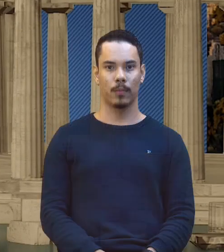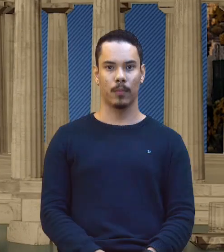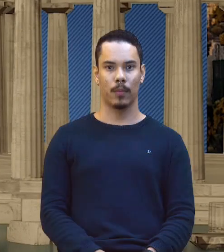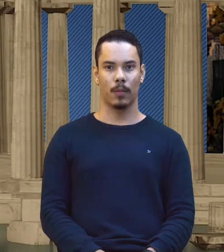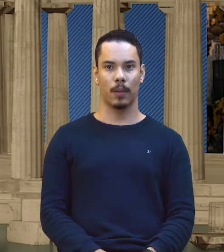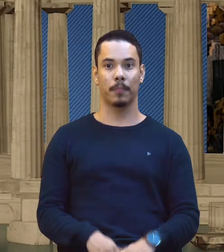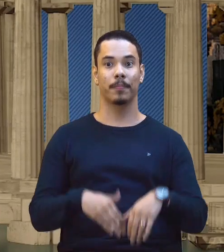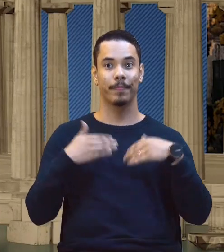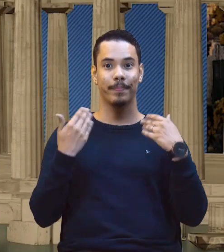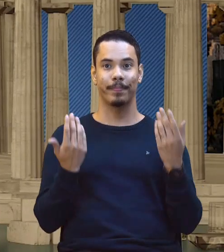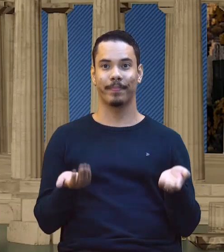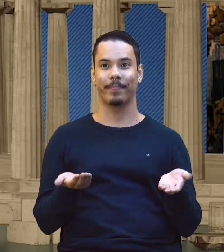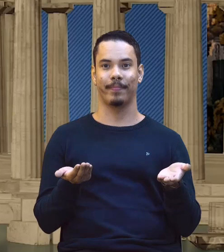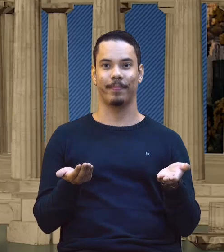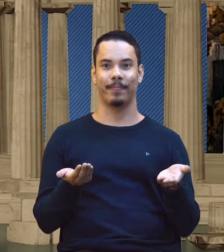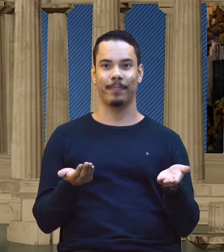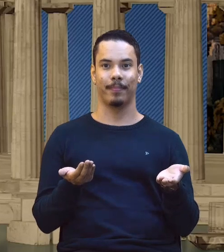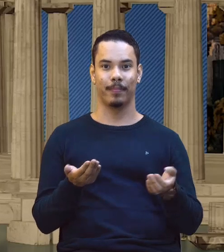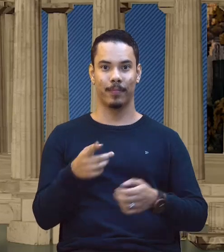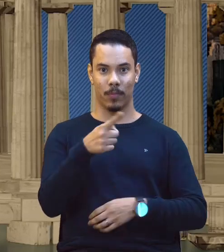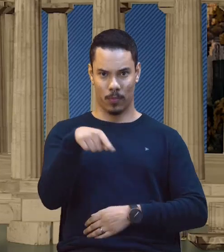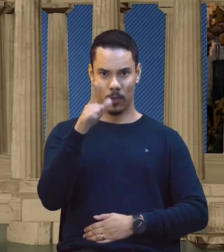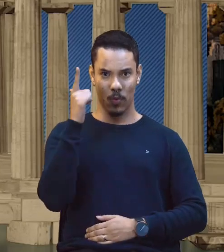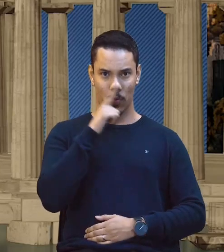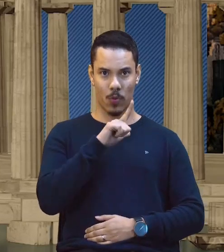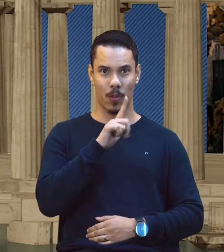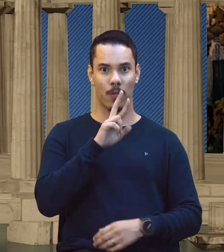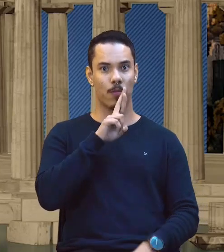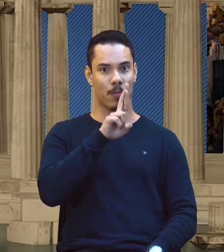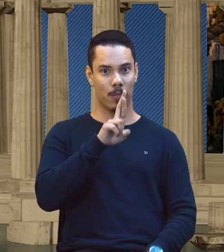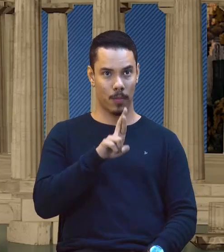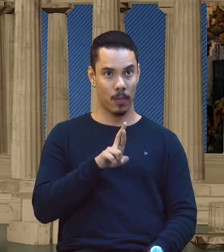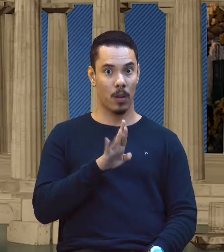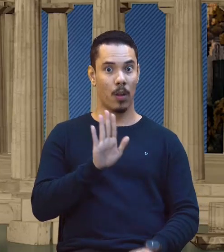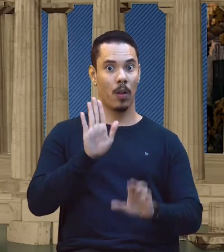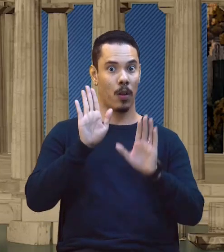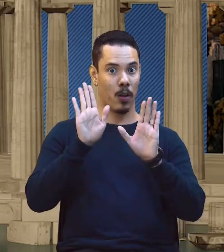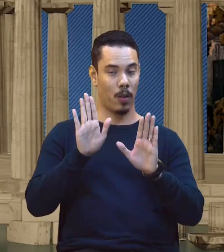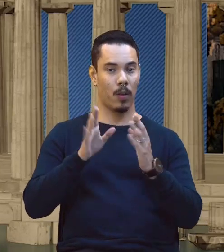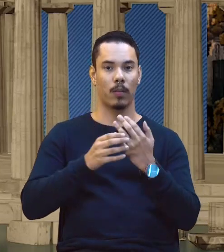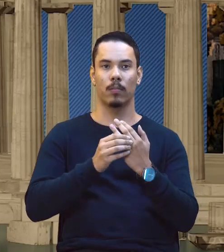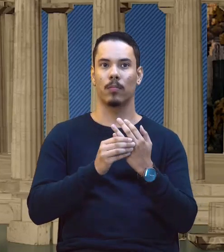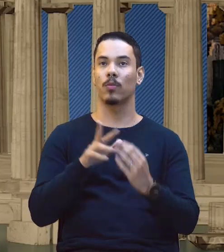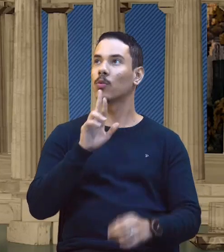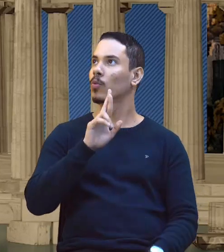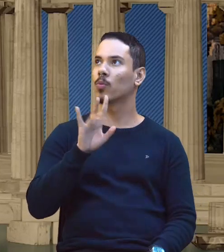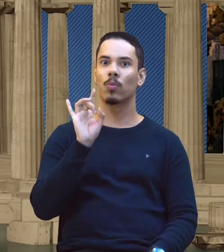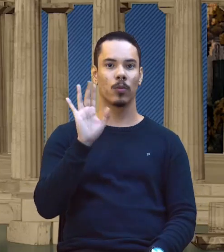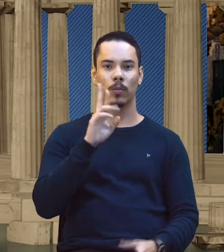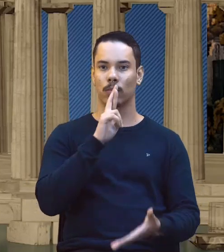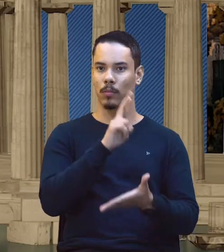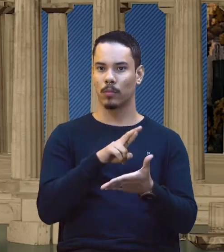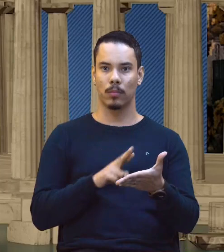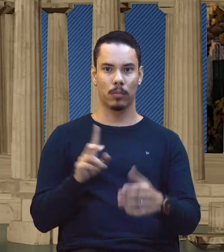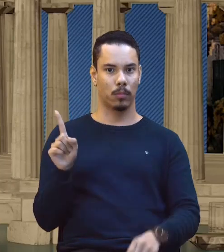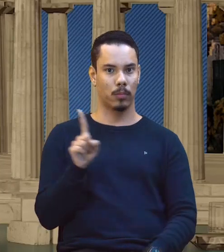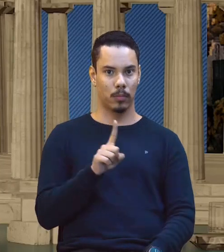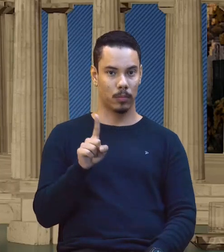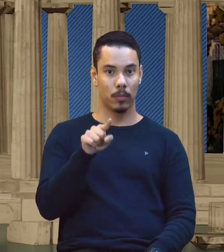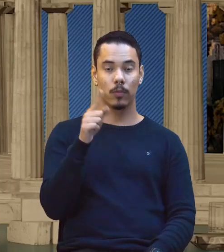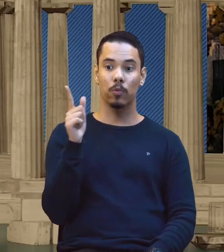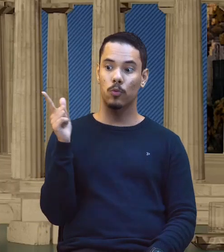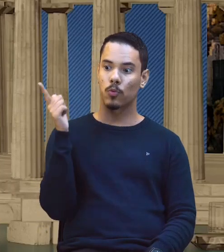E então, pessoal, conseguiram responder? Mas, olha só, não é somente responder, conseguiram